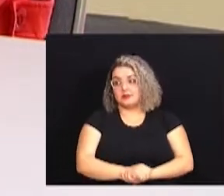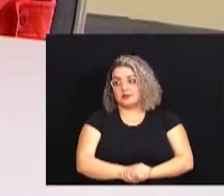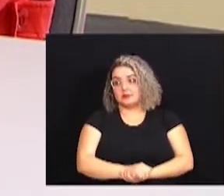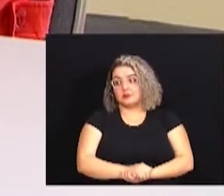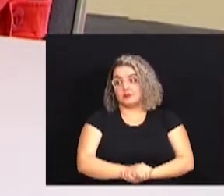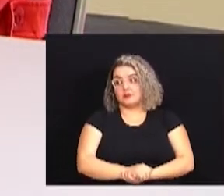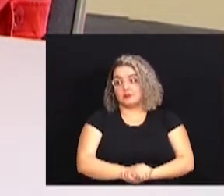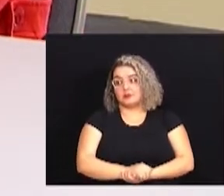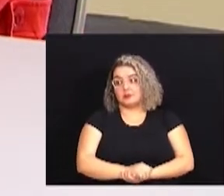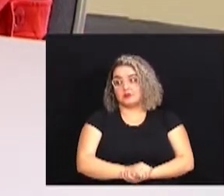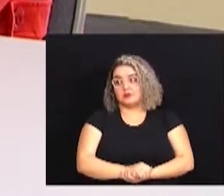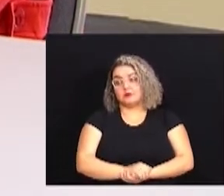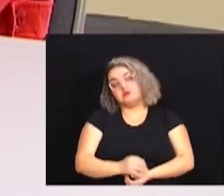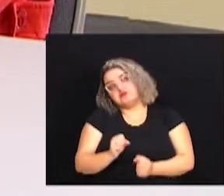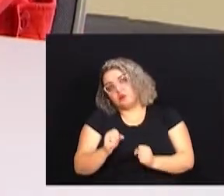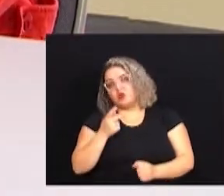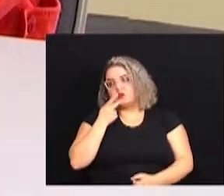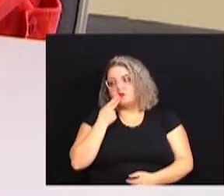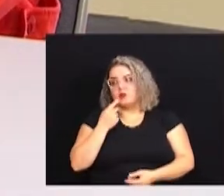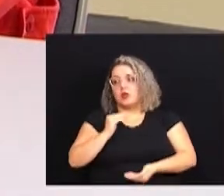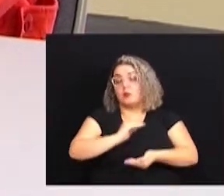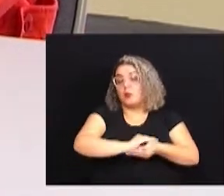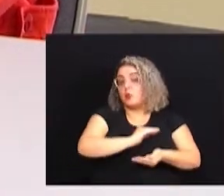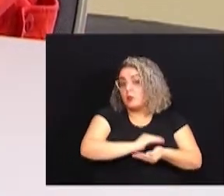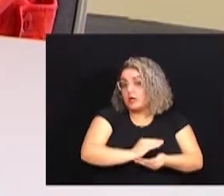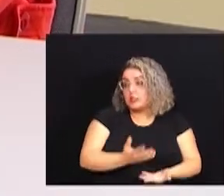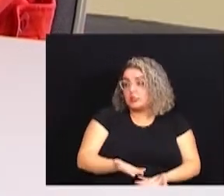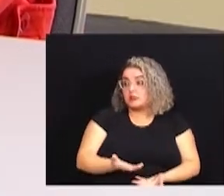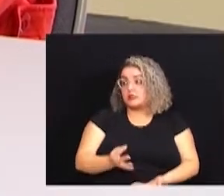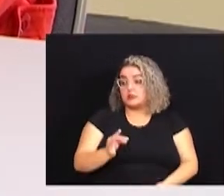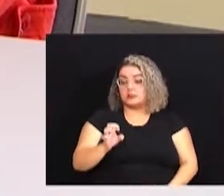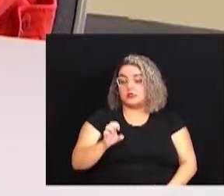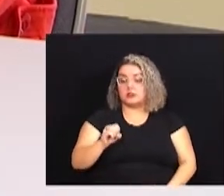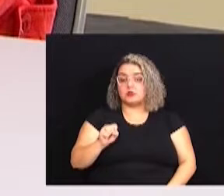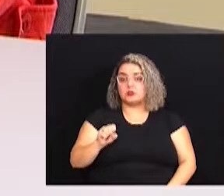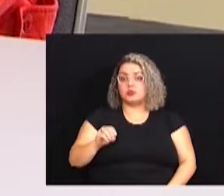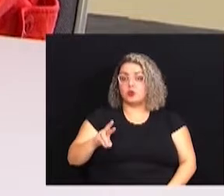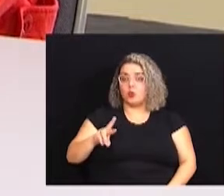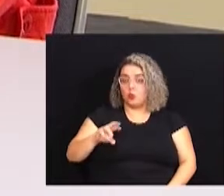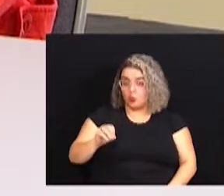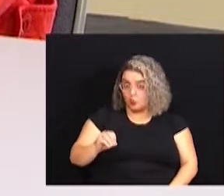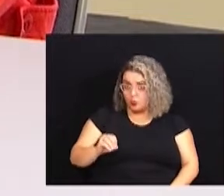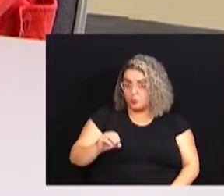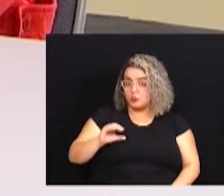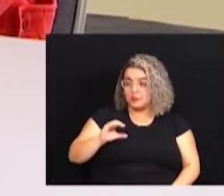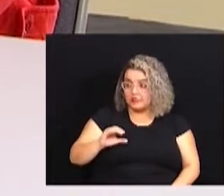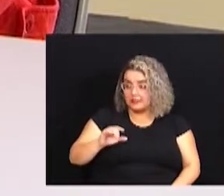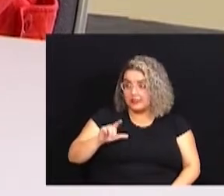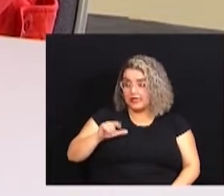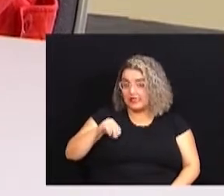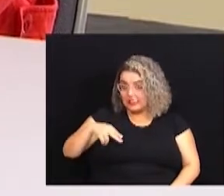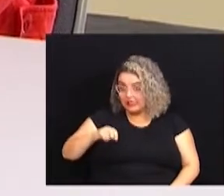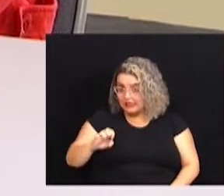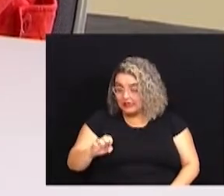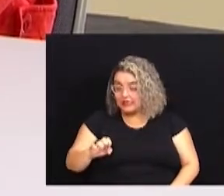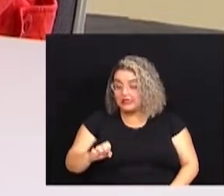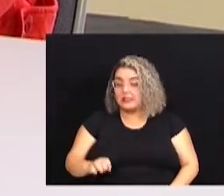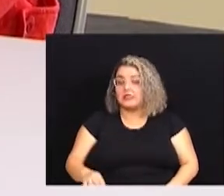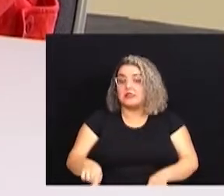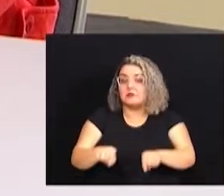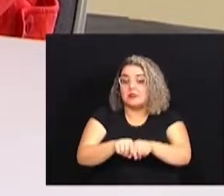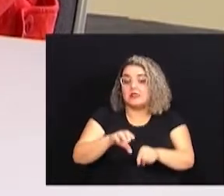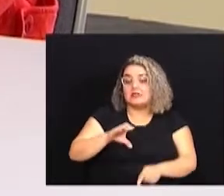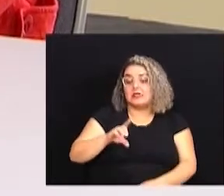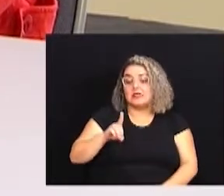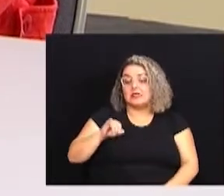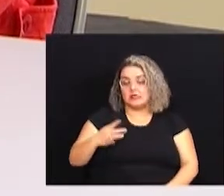A gente pode falar em poupança, Tesouro Selic e CDI. Como é que seria aí